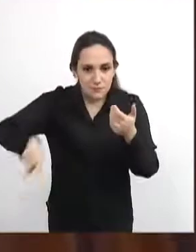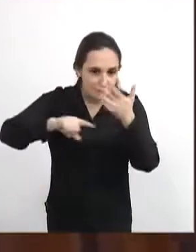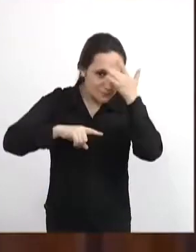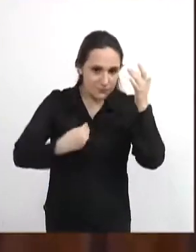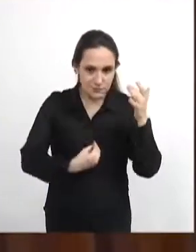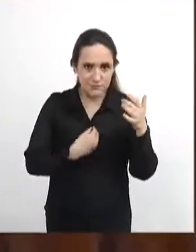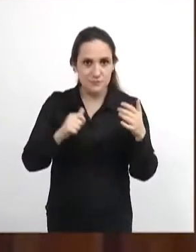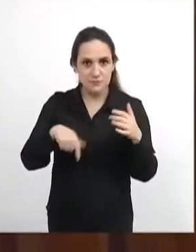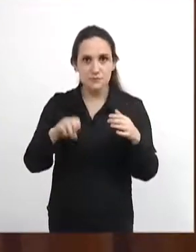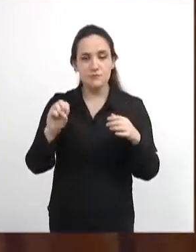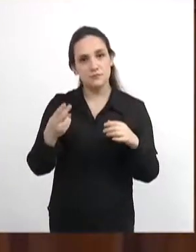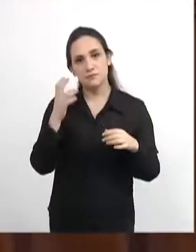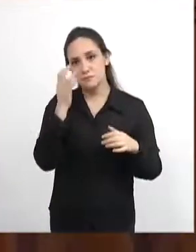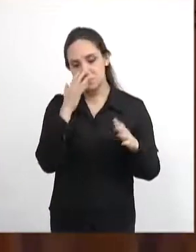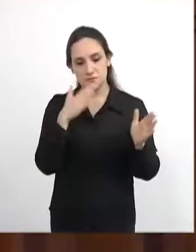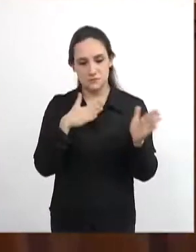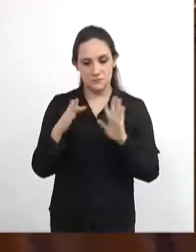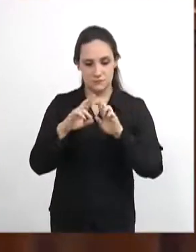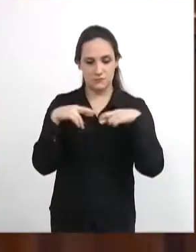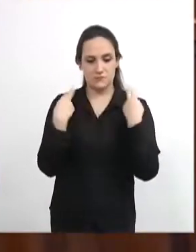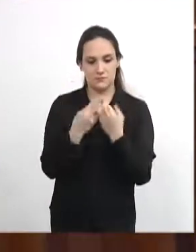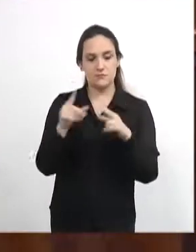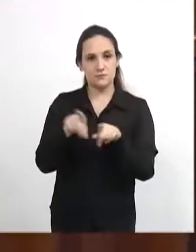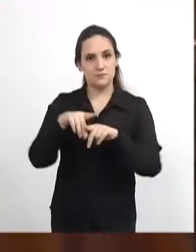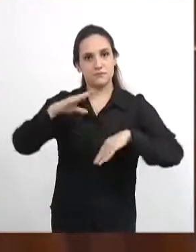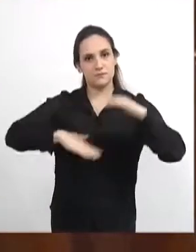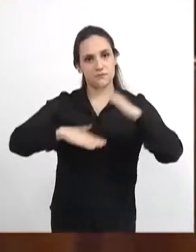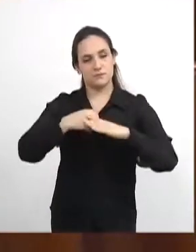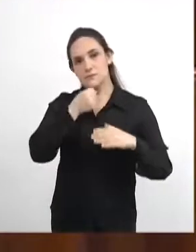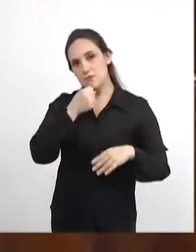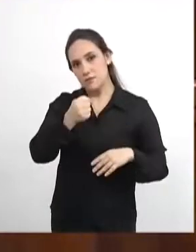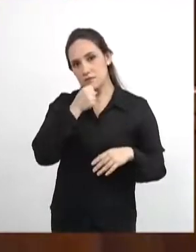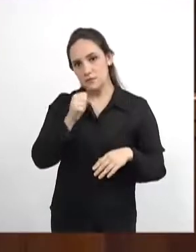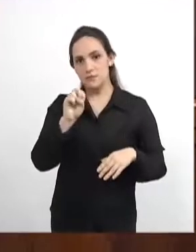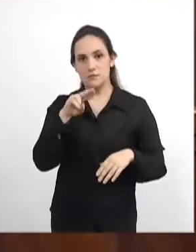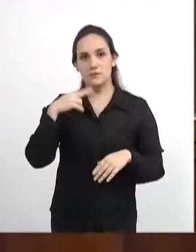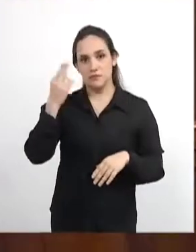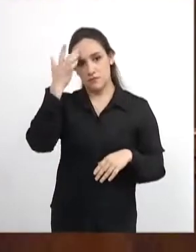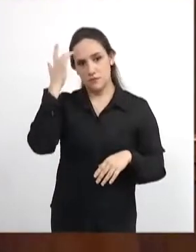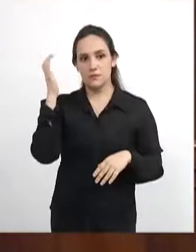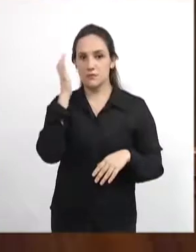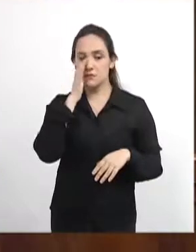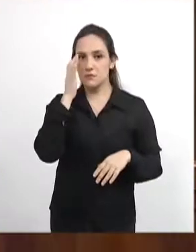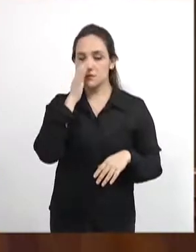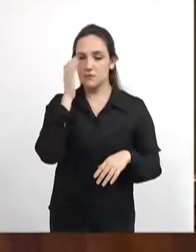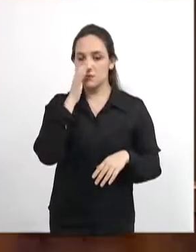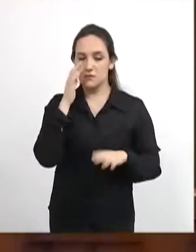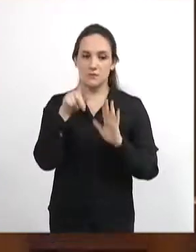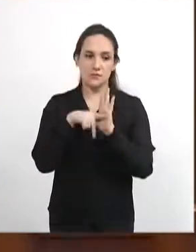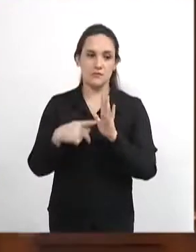prestigiam esta sessão, a imprensa aqui presente e aqueles que nos acompanham